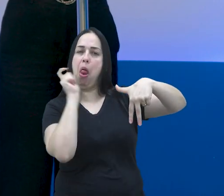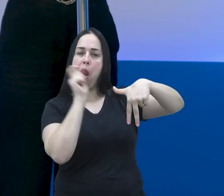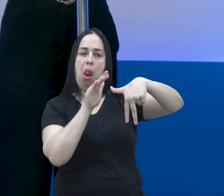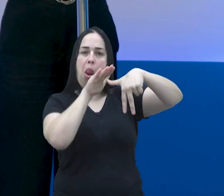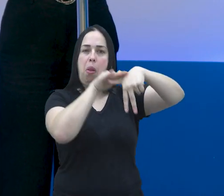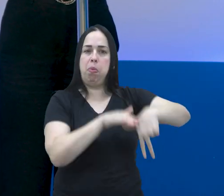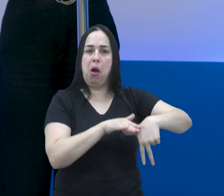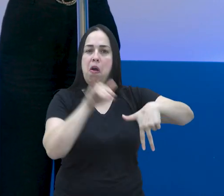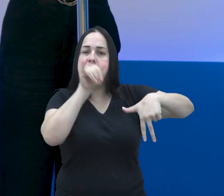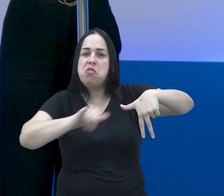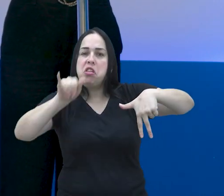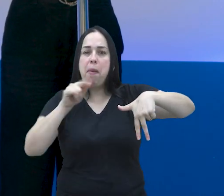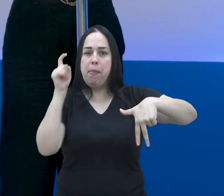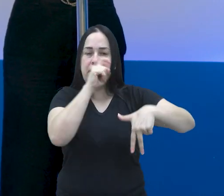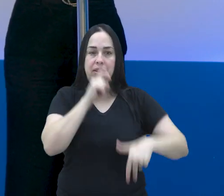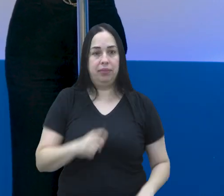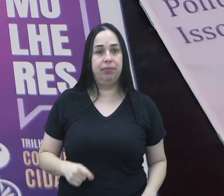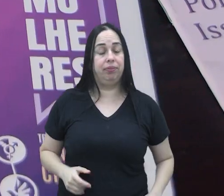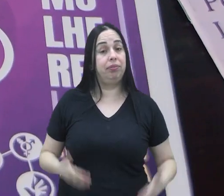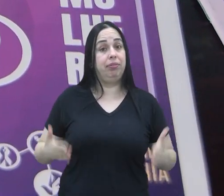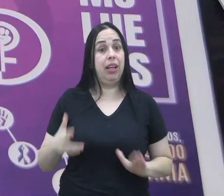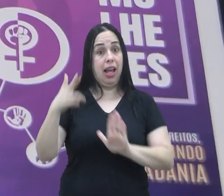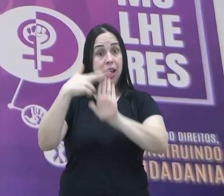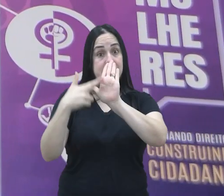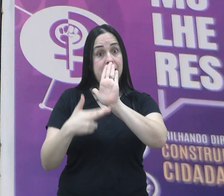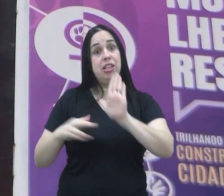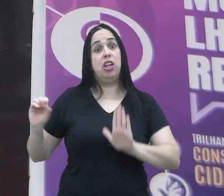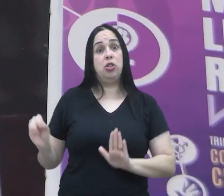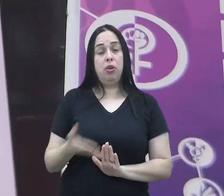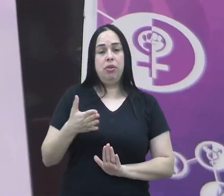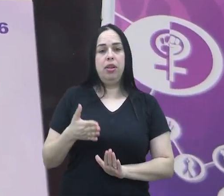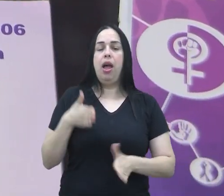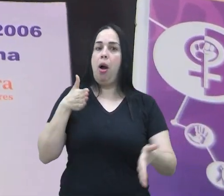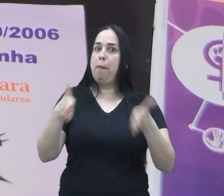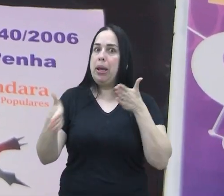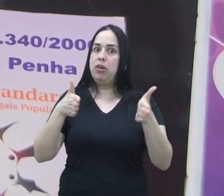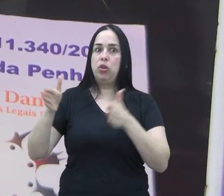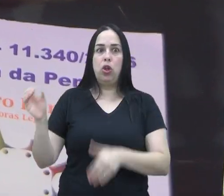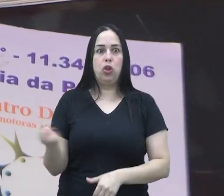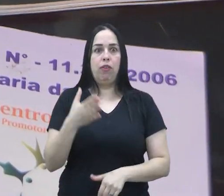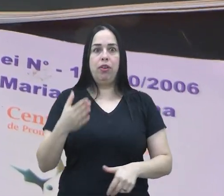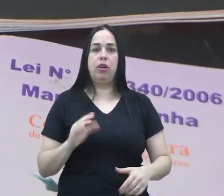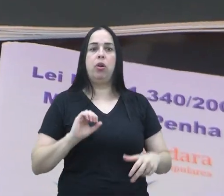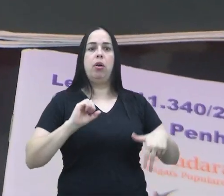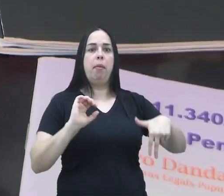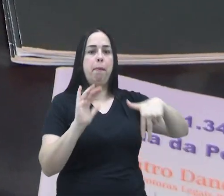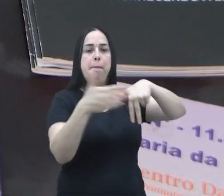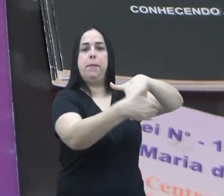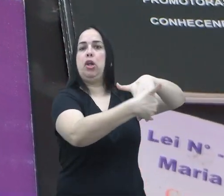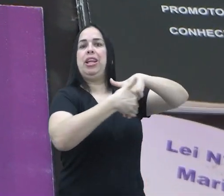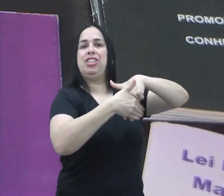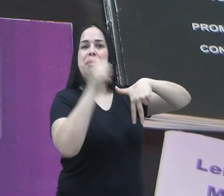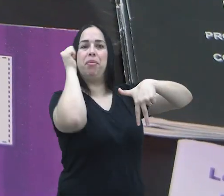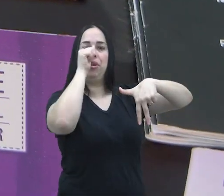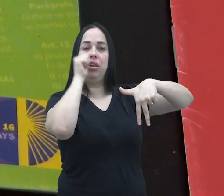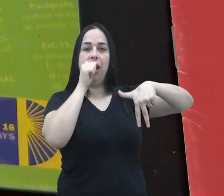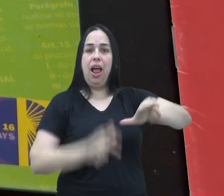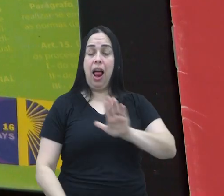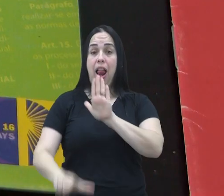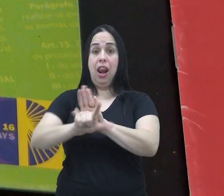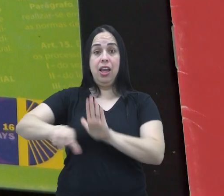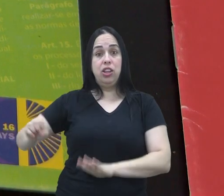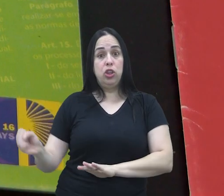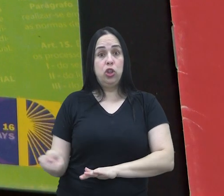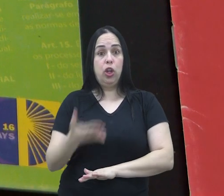injúria, calúnia e difamação. O pacote antifeminicídio marca um novo momento na luta pela proteção das mulheres. A